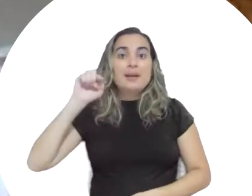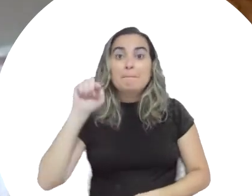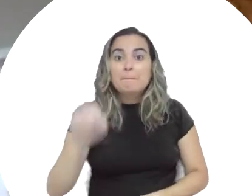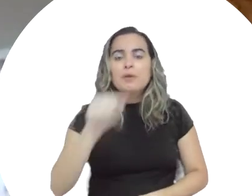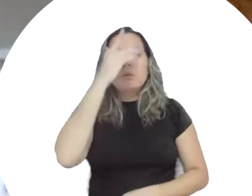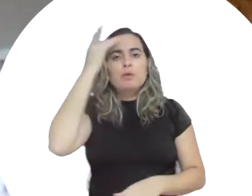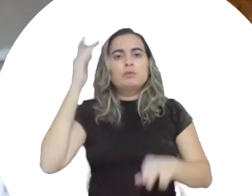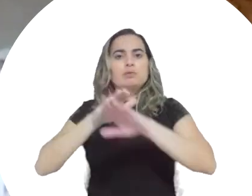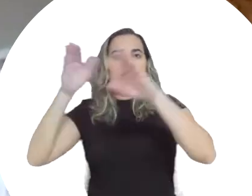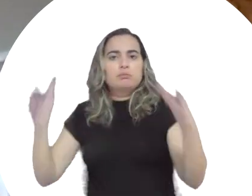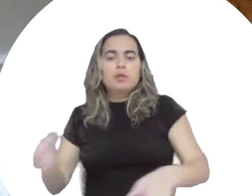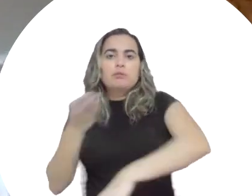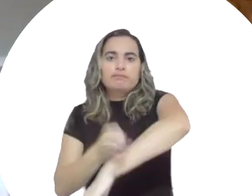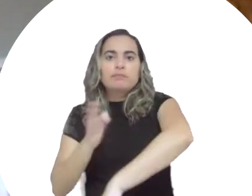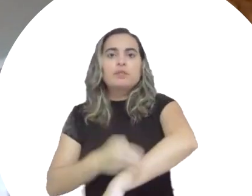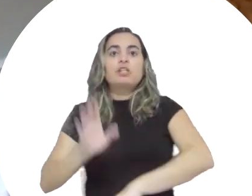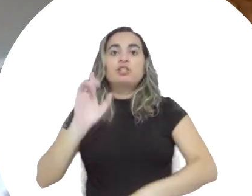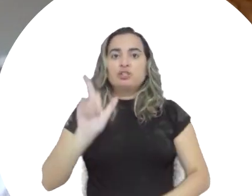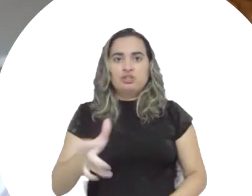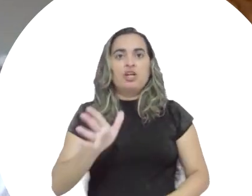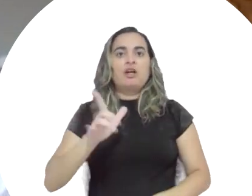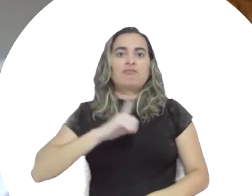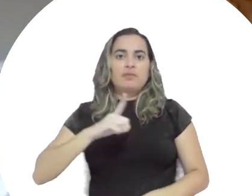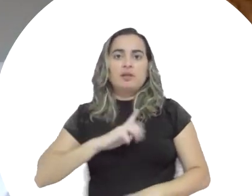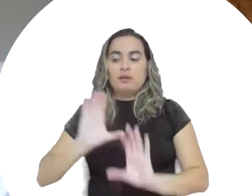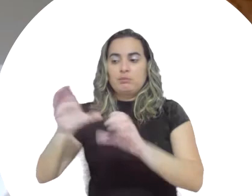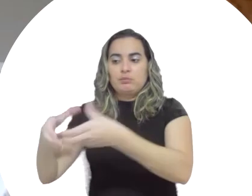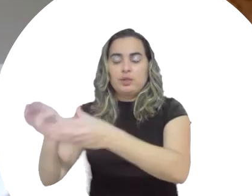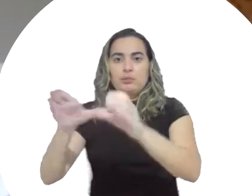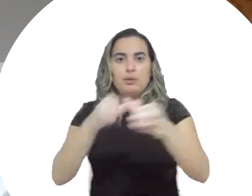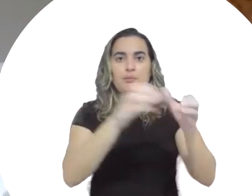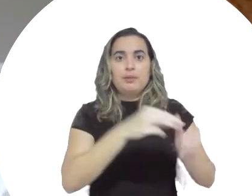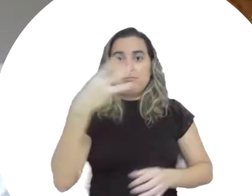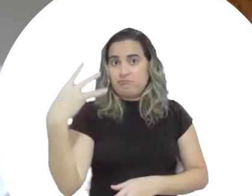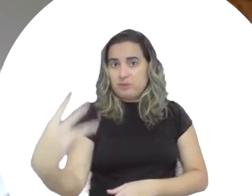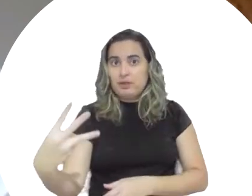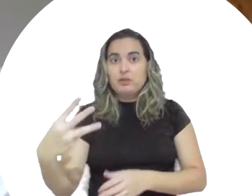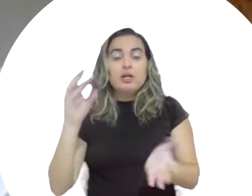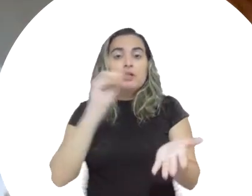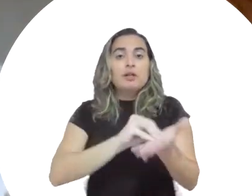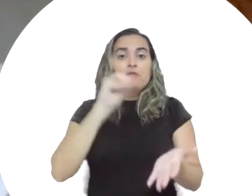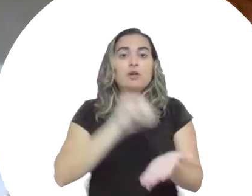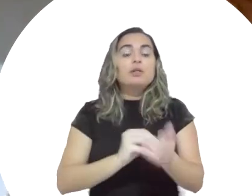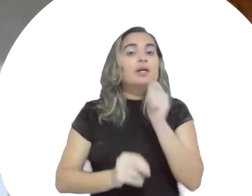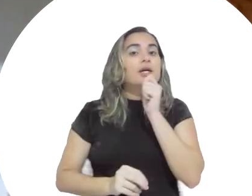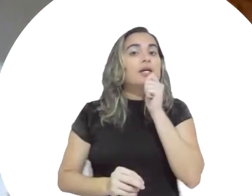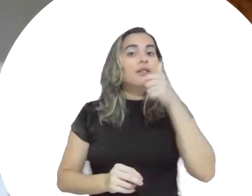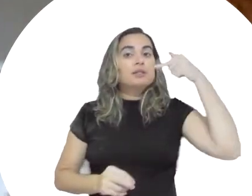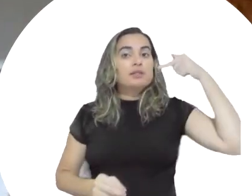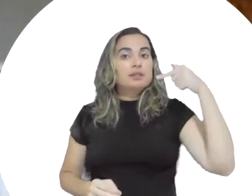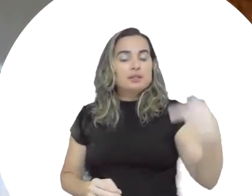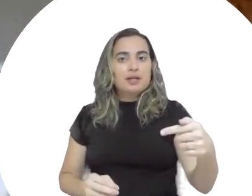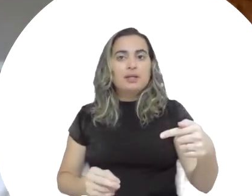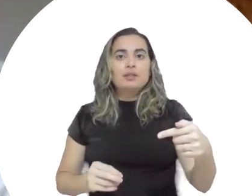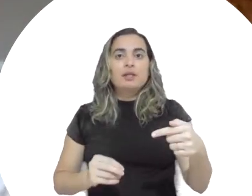mil mesários. A gente já está na terceira turma, são 10 turmas. O treinamento iniciou dia 1º de